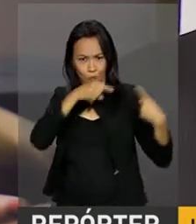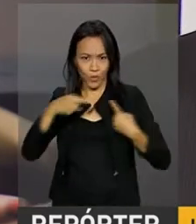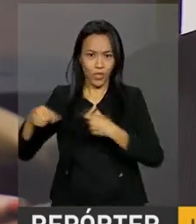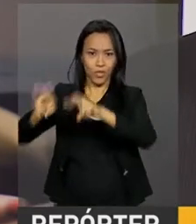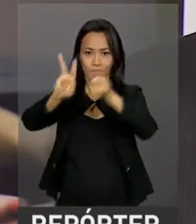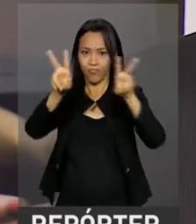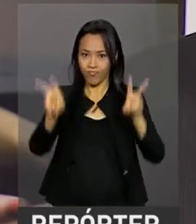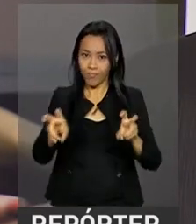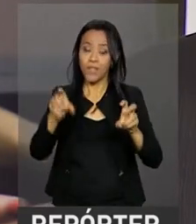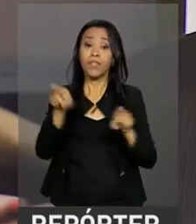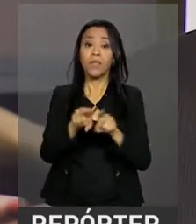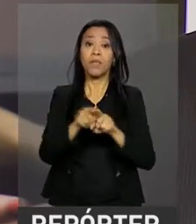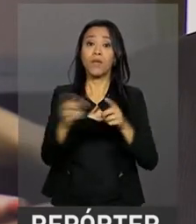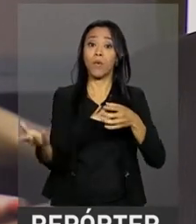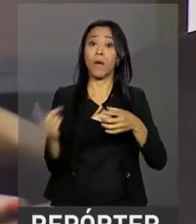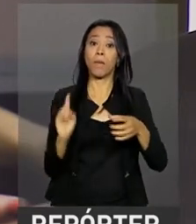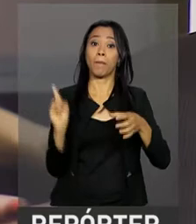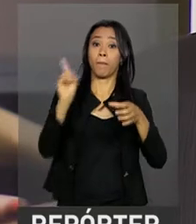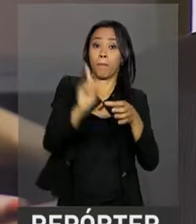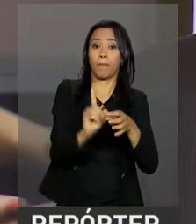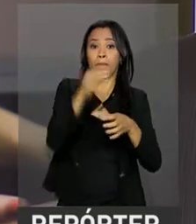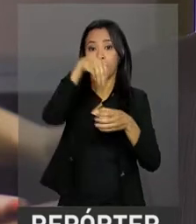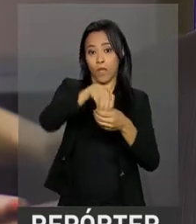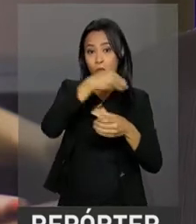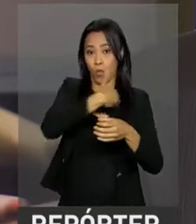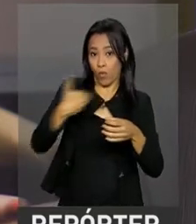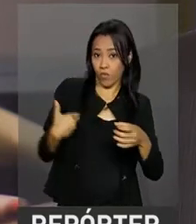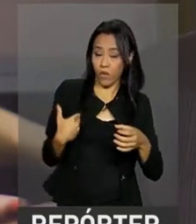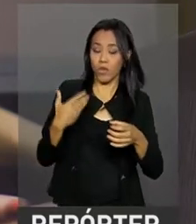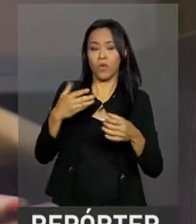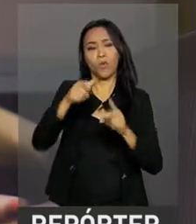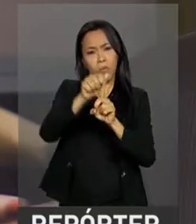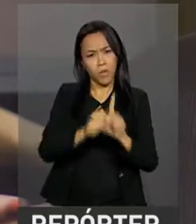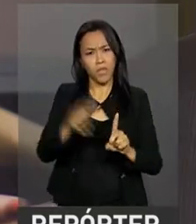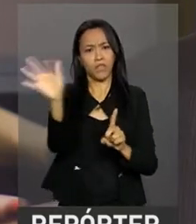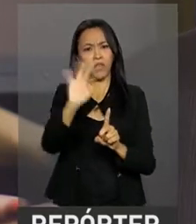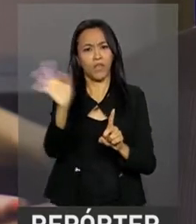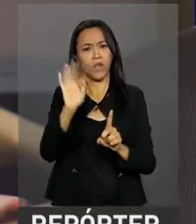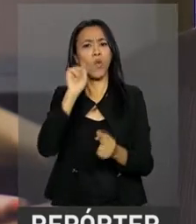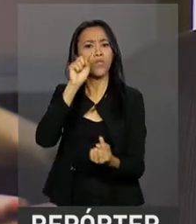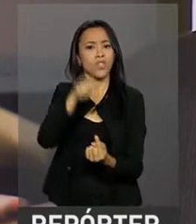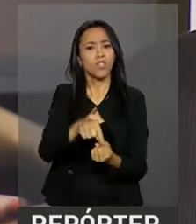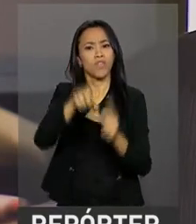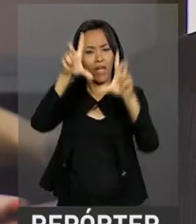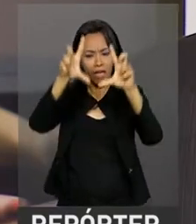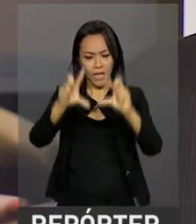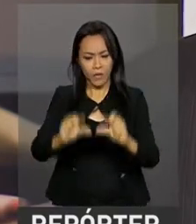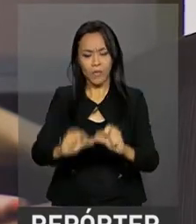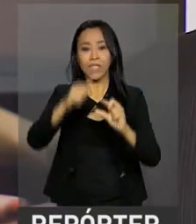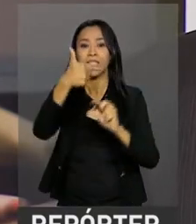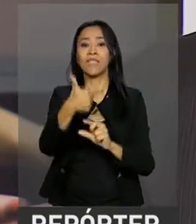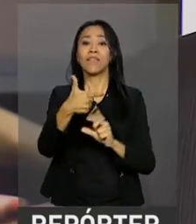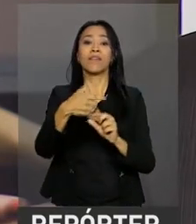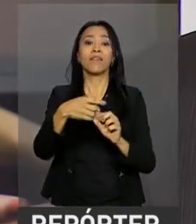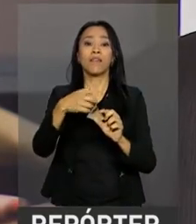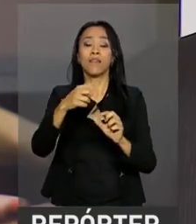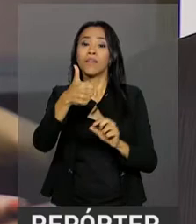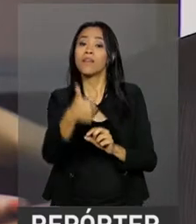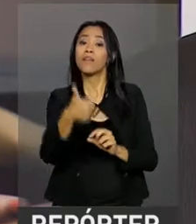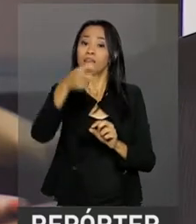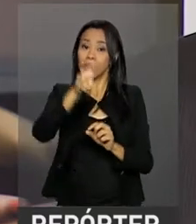e com membros do governo durante o mês de fevereiro. A ideia é chegar a um número final de 15 recomendações que vão